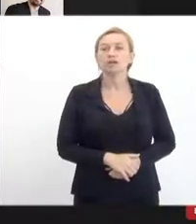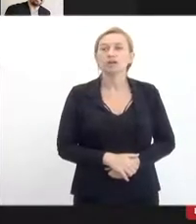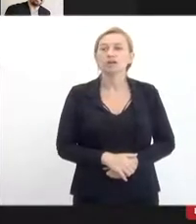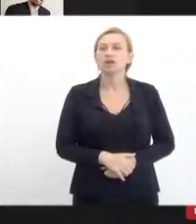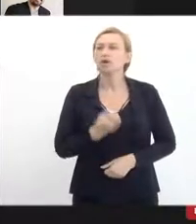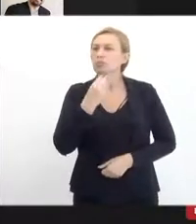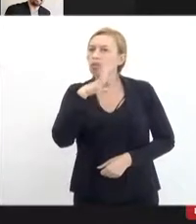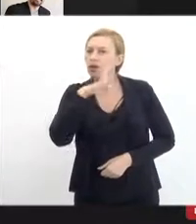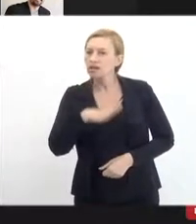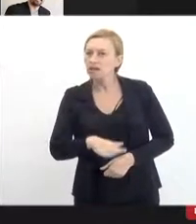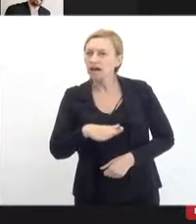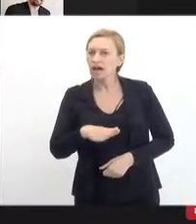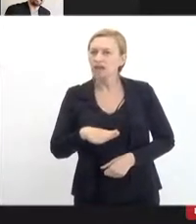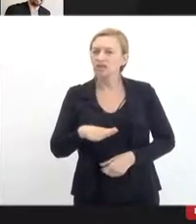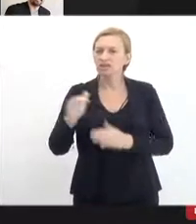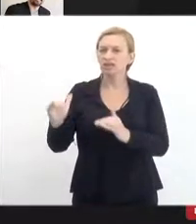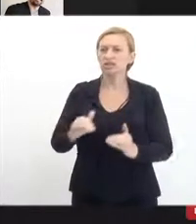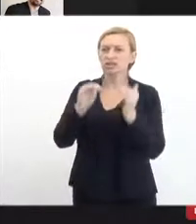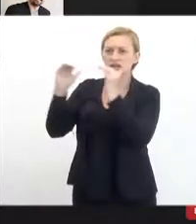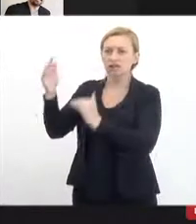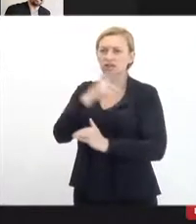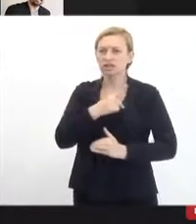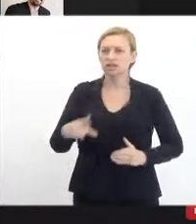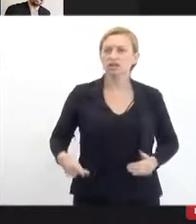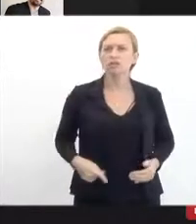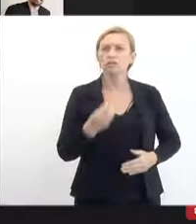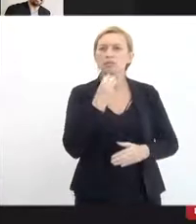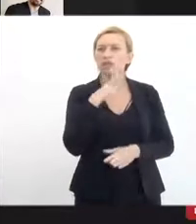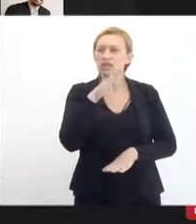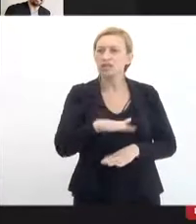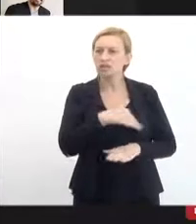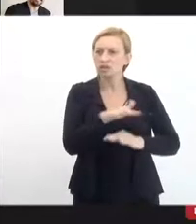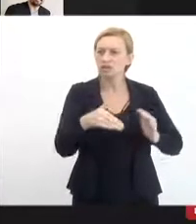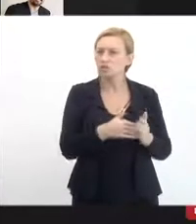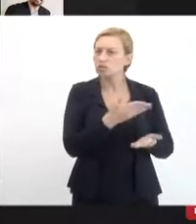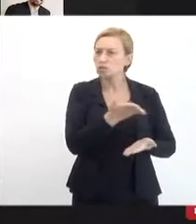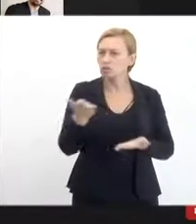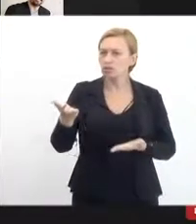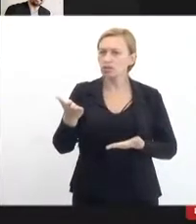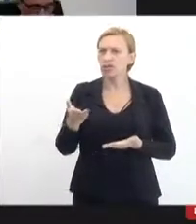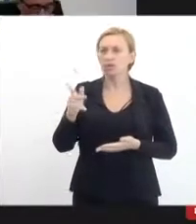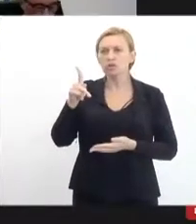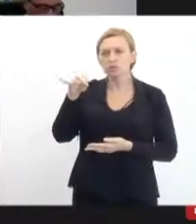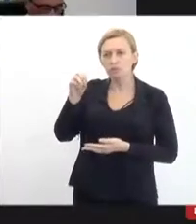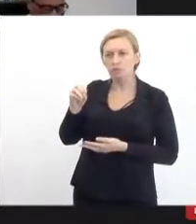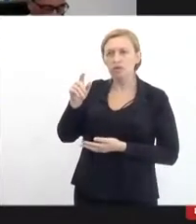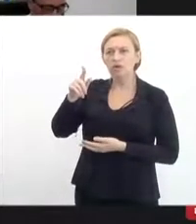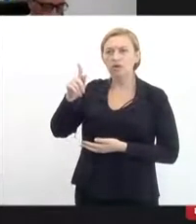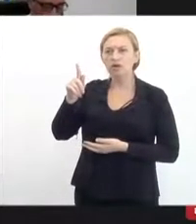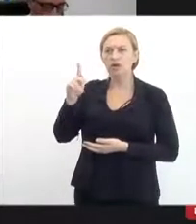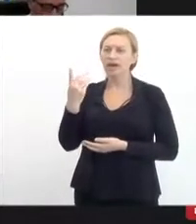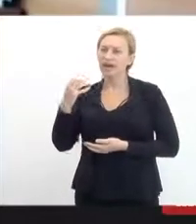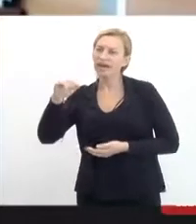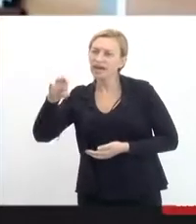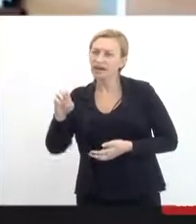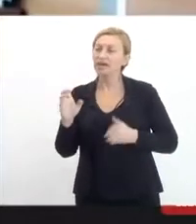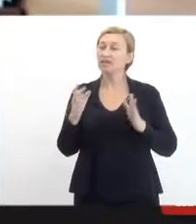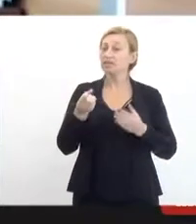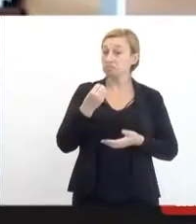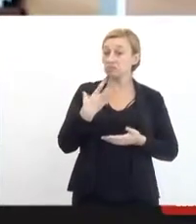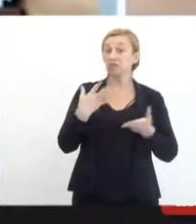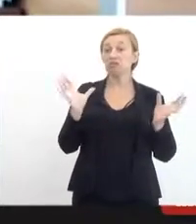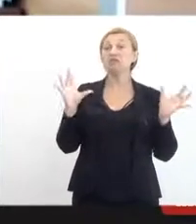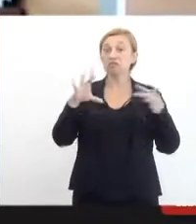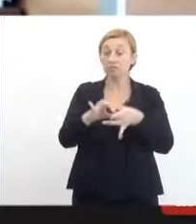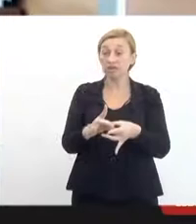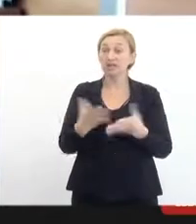Boa tarde, excelência, boa tarde a todos. A exposição do Paulo Henrique ela foi bastante completa, apesar de ele ter dito que